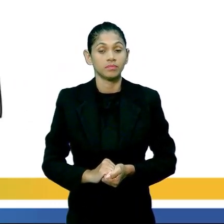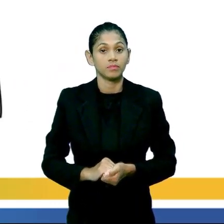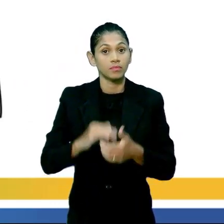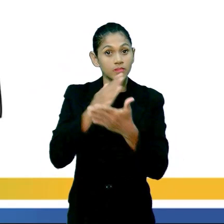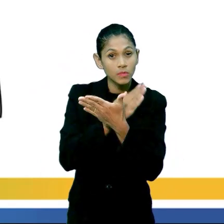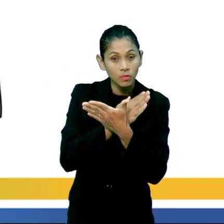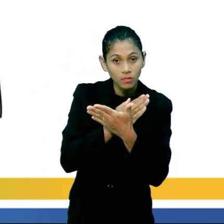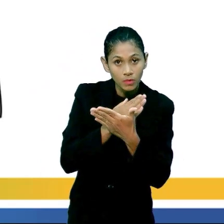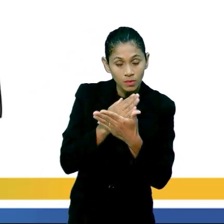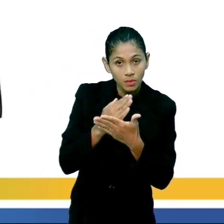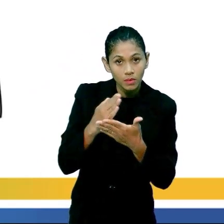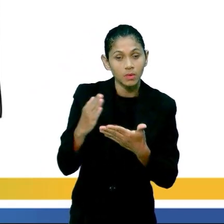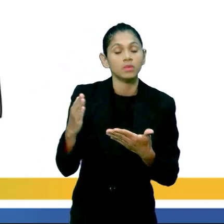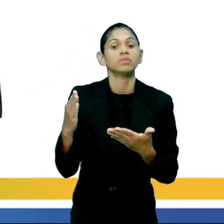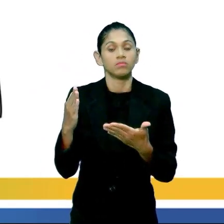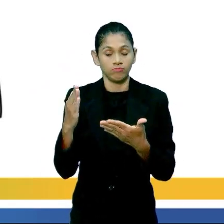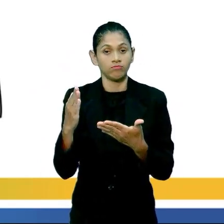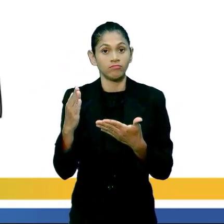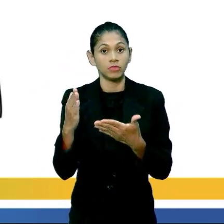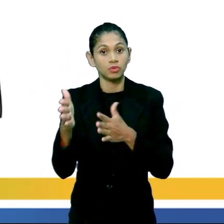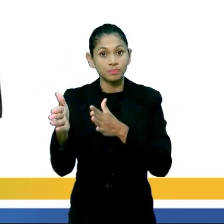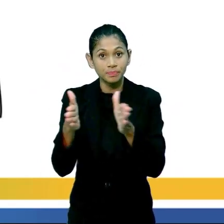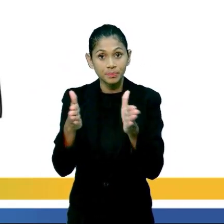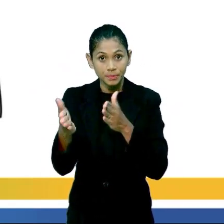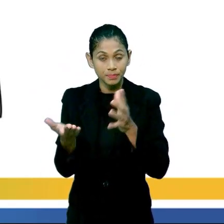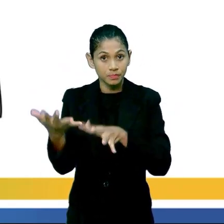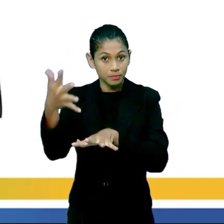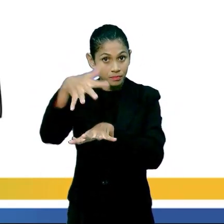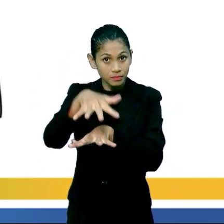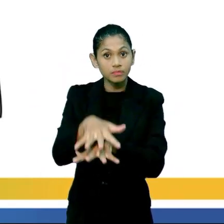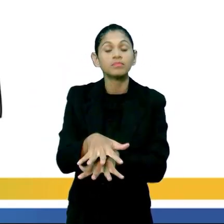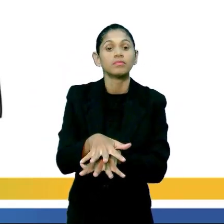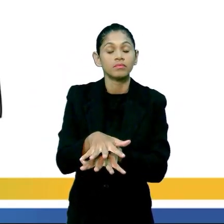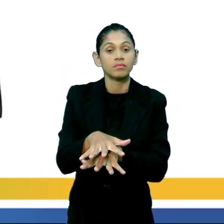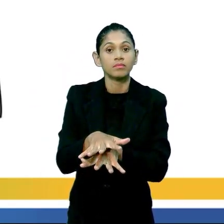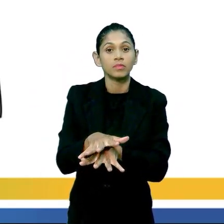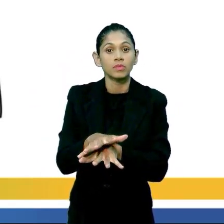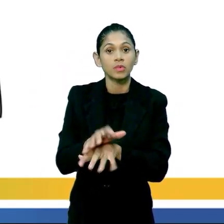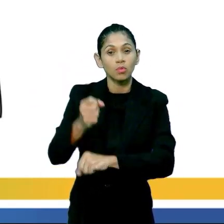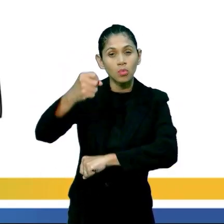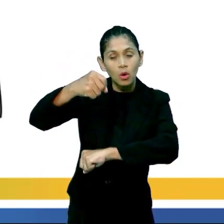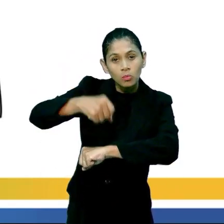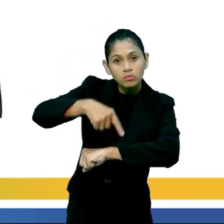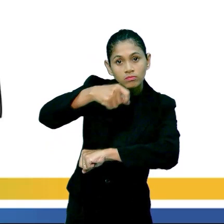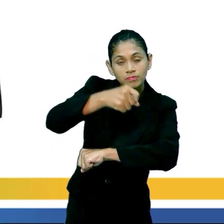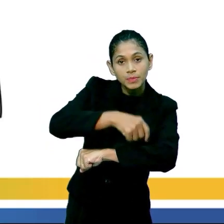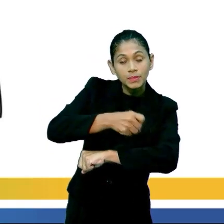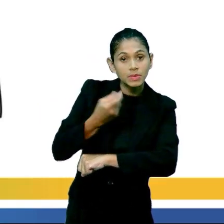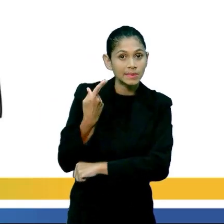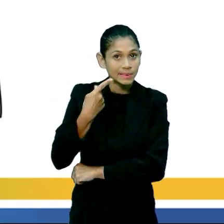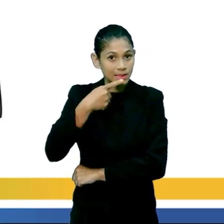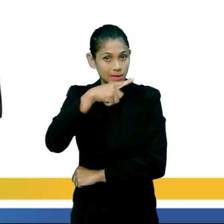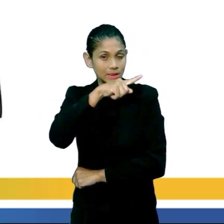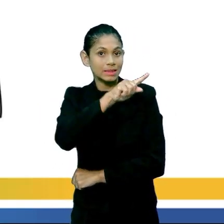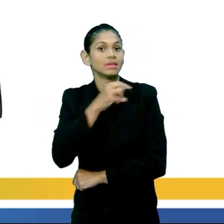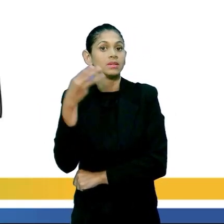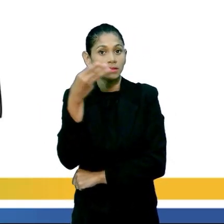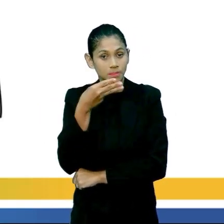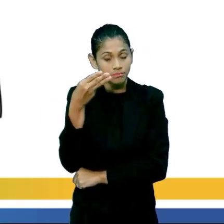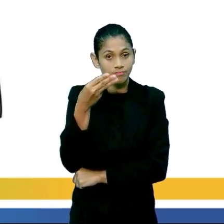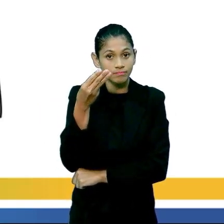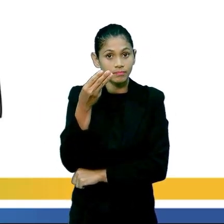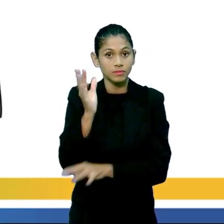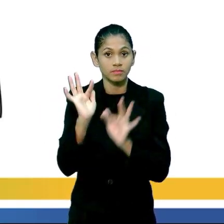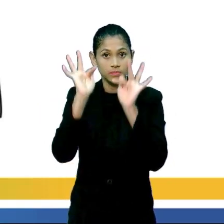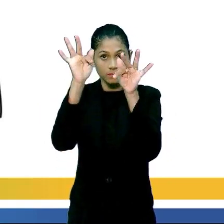ele começa, né, o período colonial com a plantação, com o cultivo da cana-de-açúcar, e ele acaba